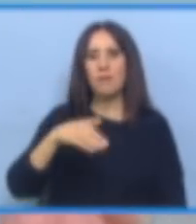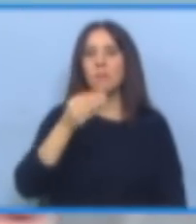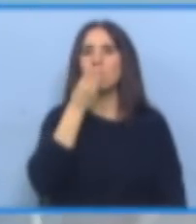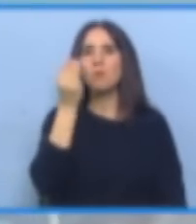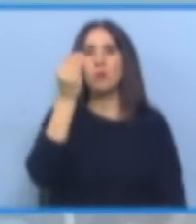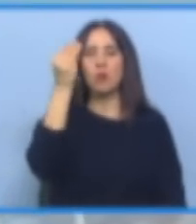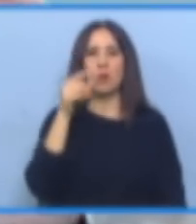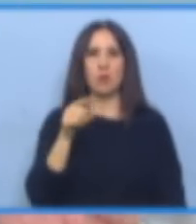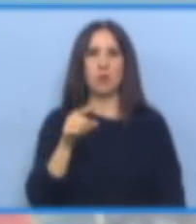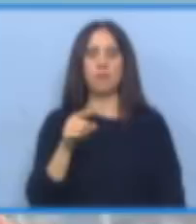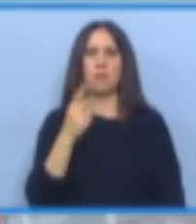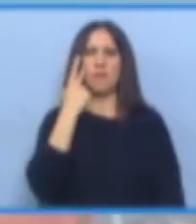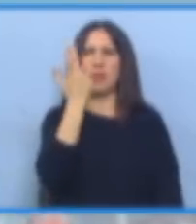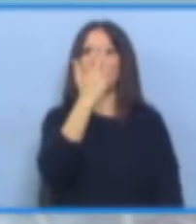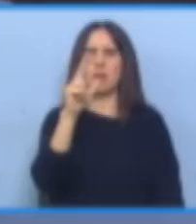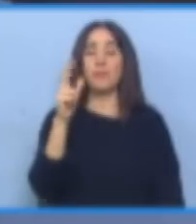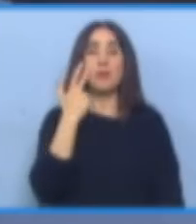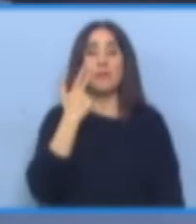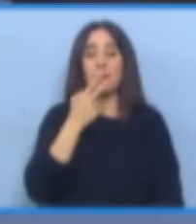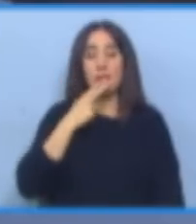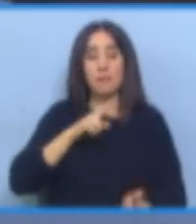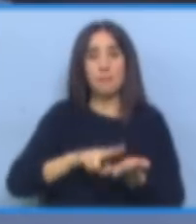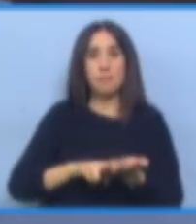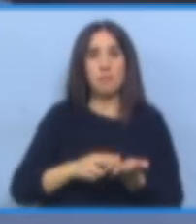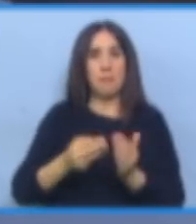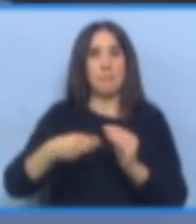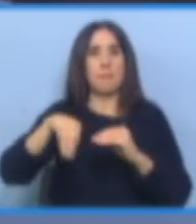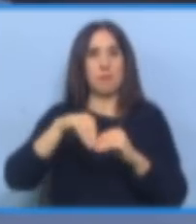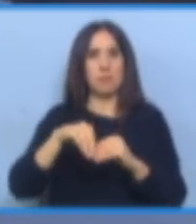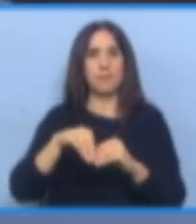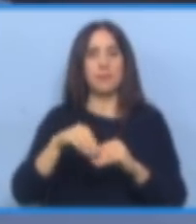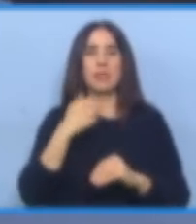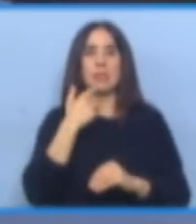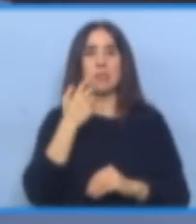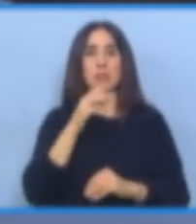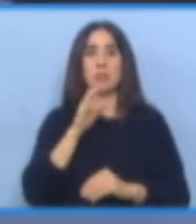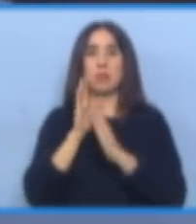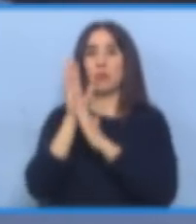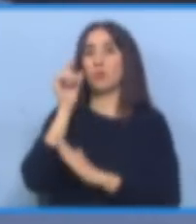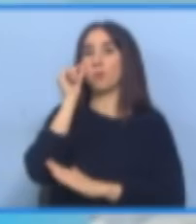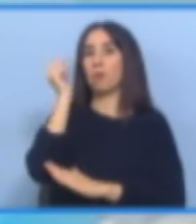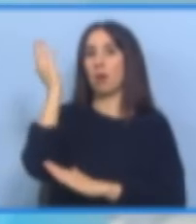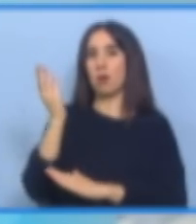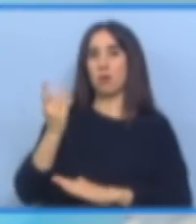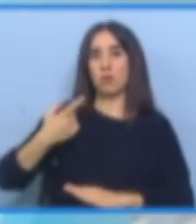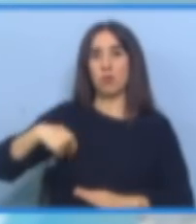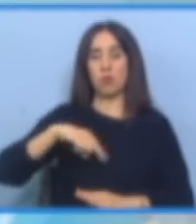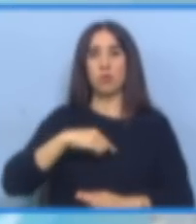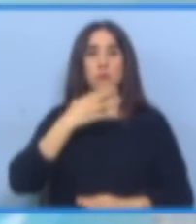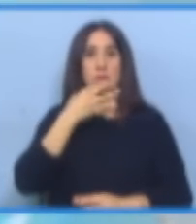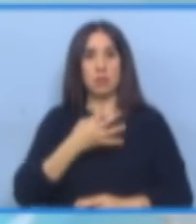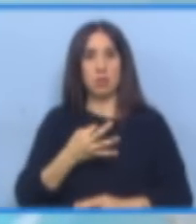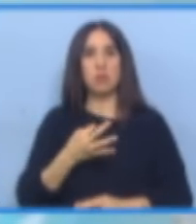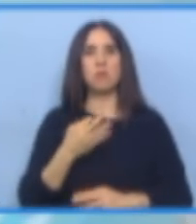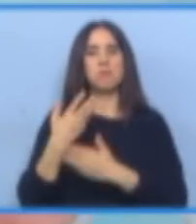além, digamos, da vida eterna, da vida terrena. Isto é, se Deus é nosso Pai, nós acreditamos que beneficiamos